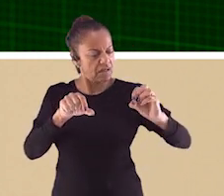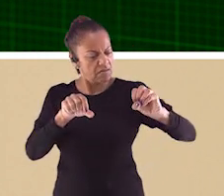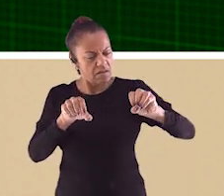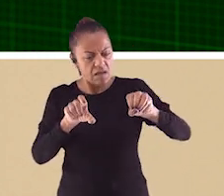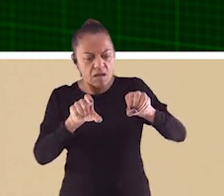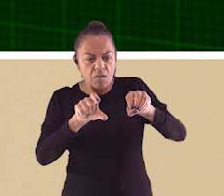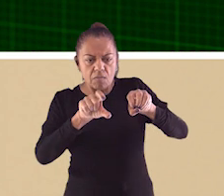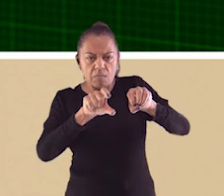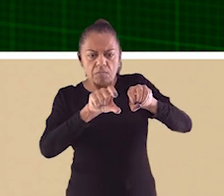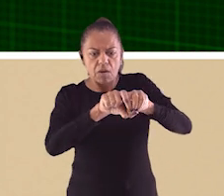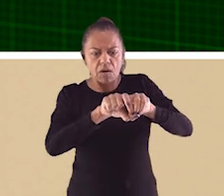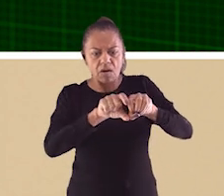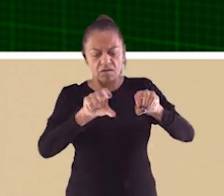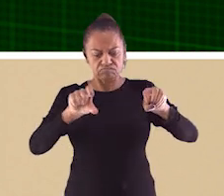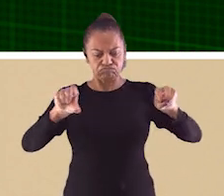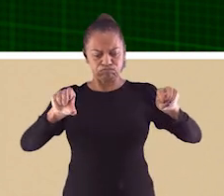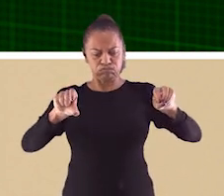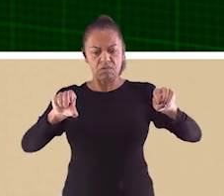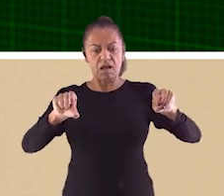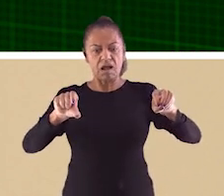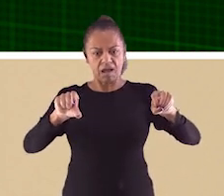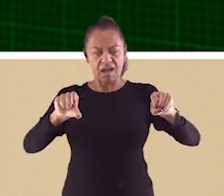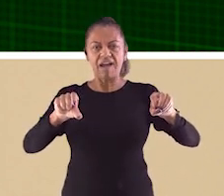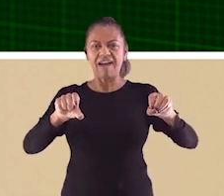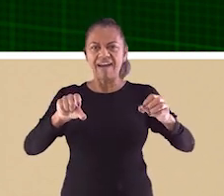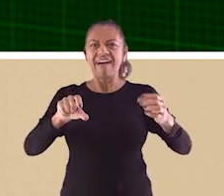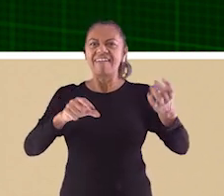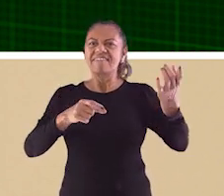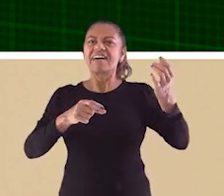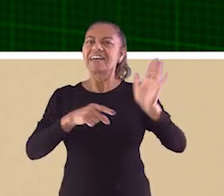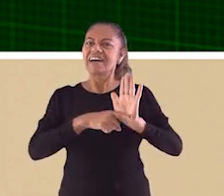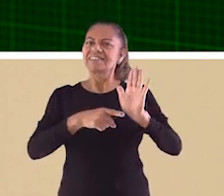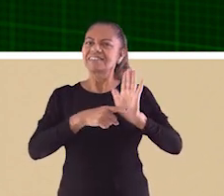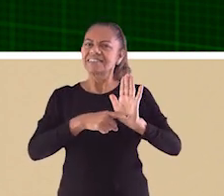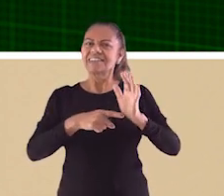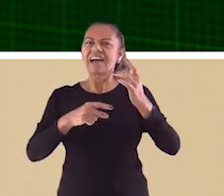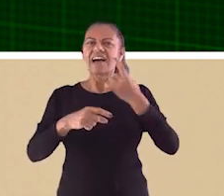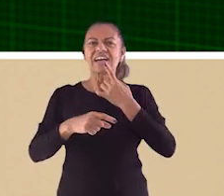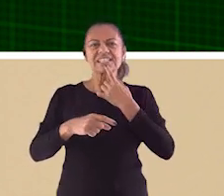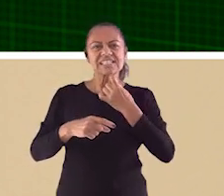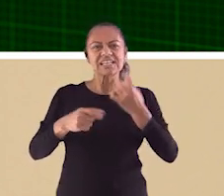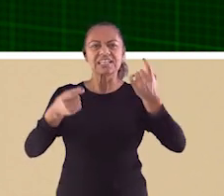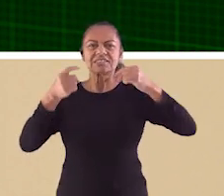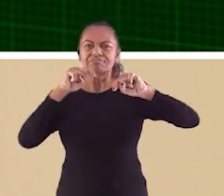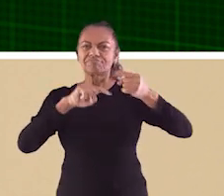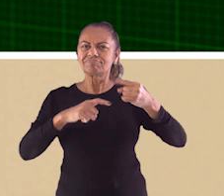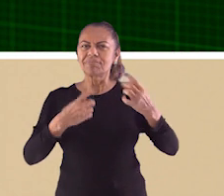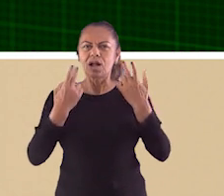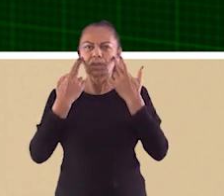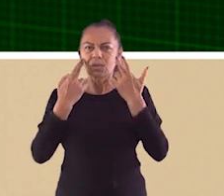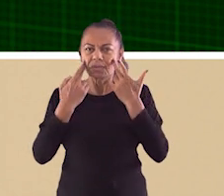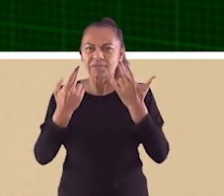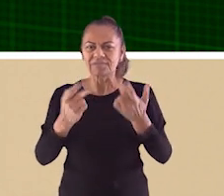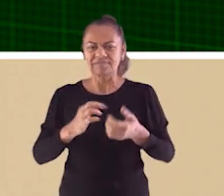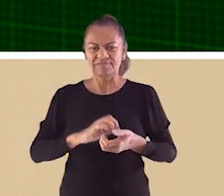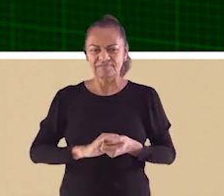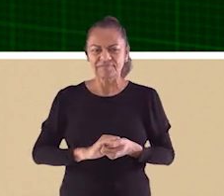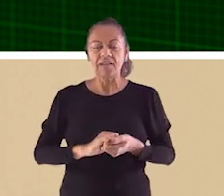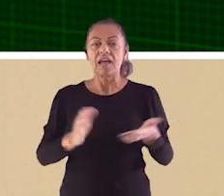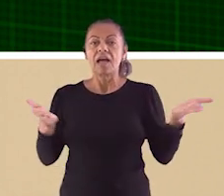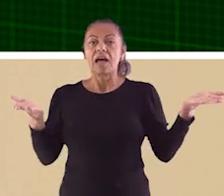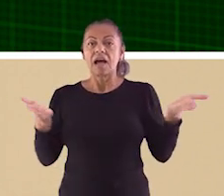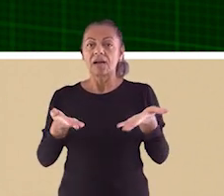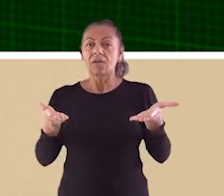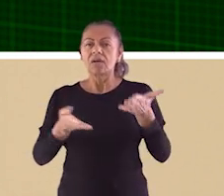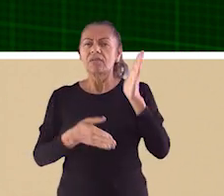faz esse papel em nossa artéria. Se for um infarto mais grave, é realizada uma ponte de safena, que é